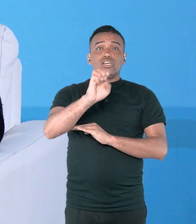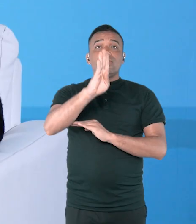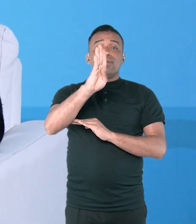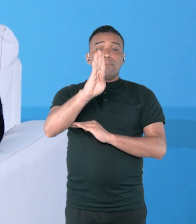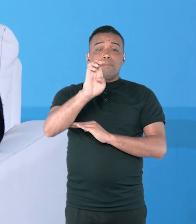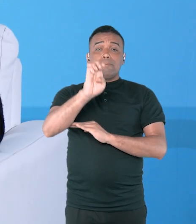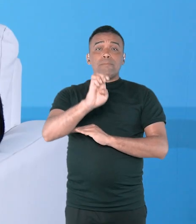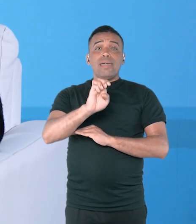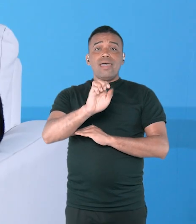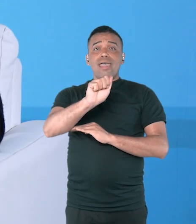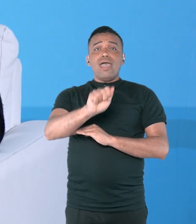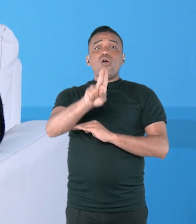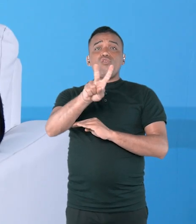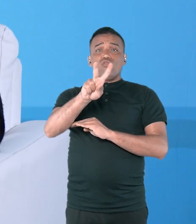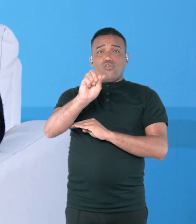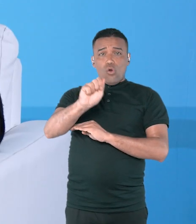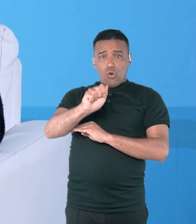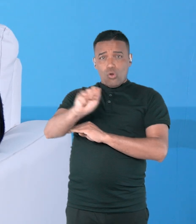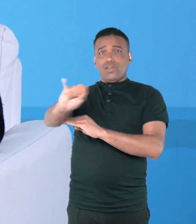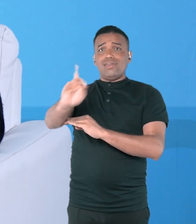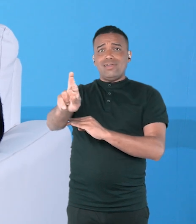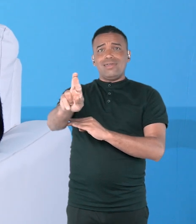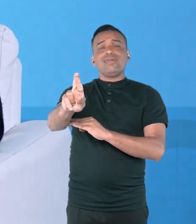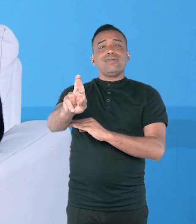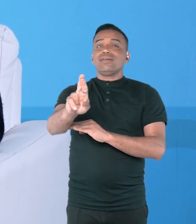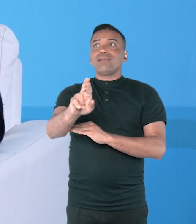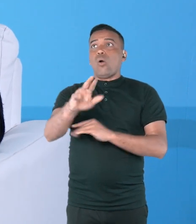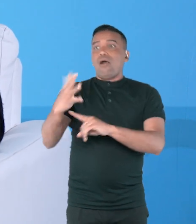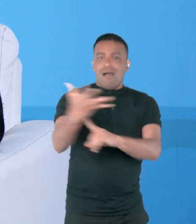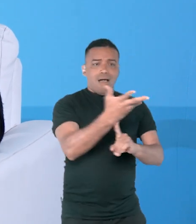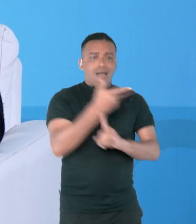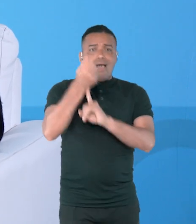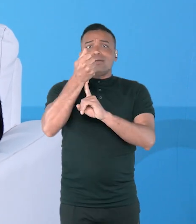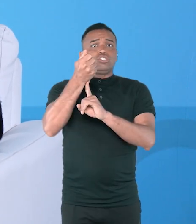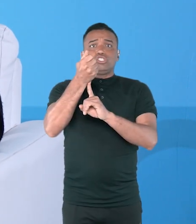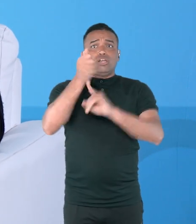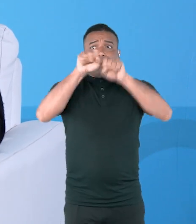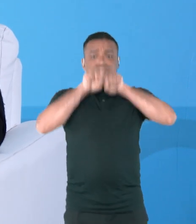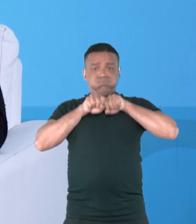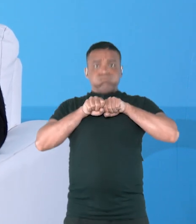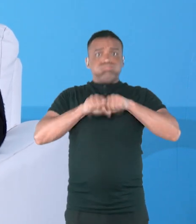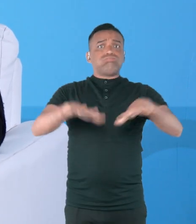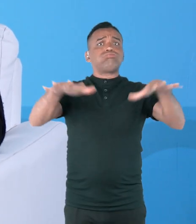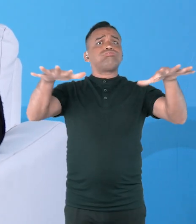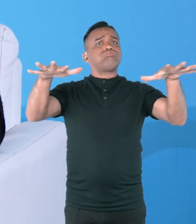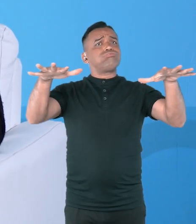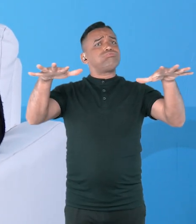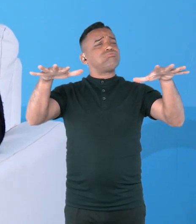repetir, que ela fala isso, né? Que a gente, através da arte, nós